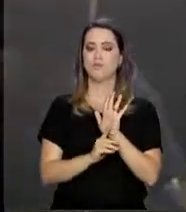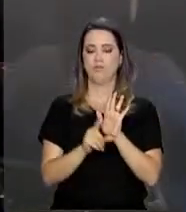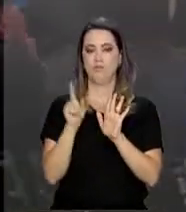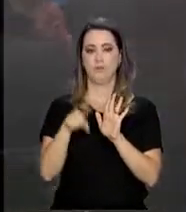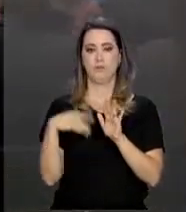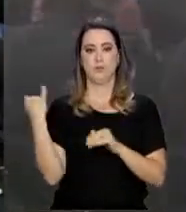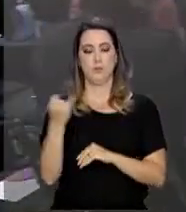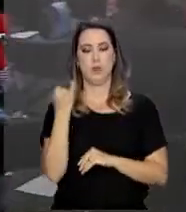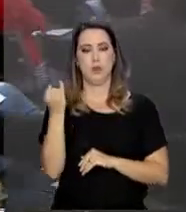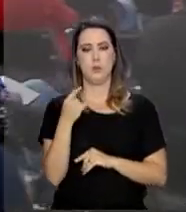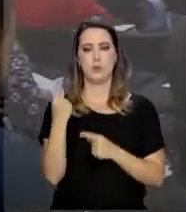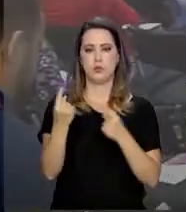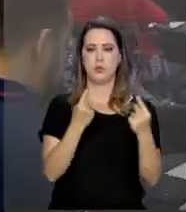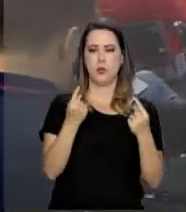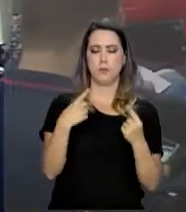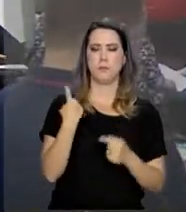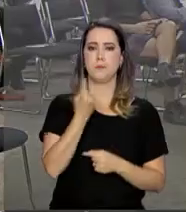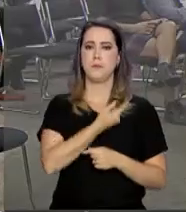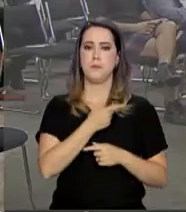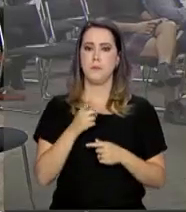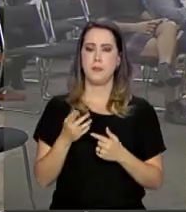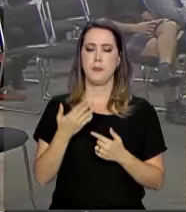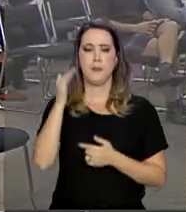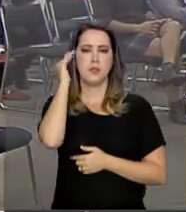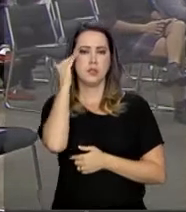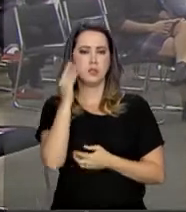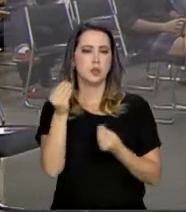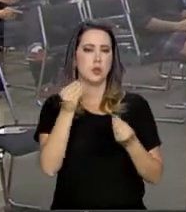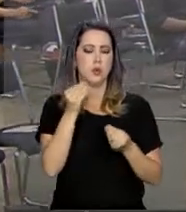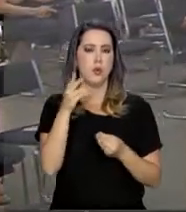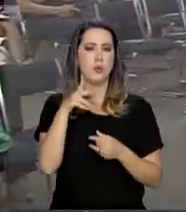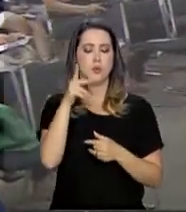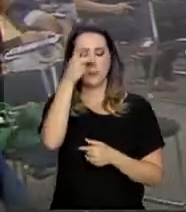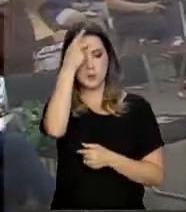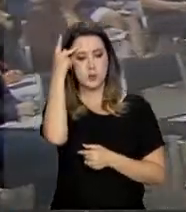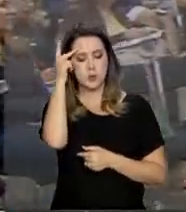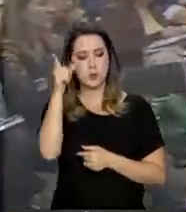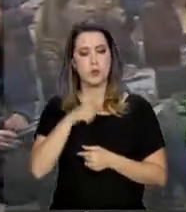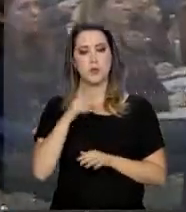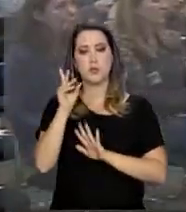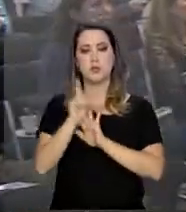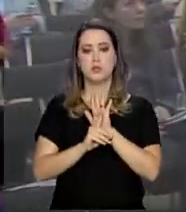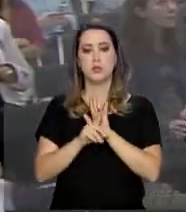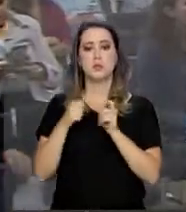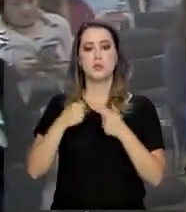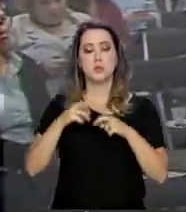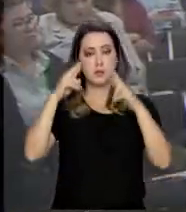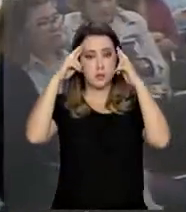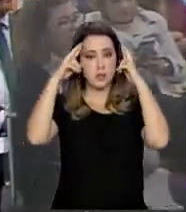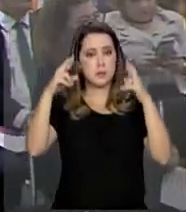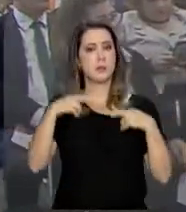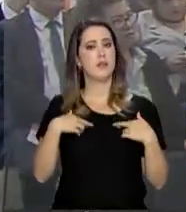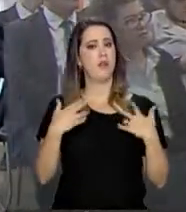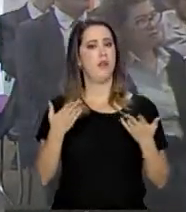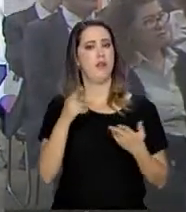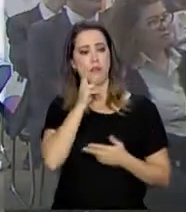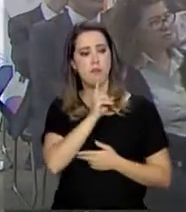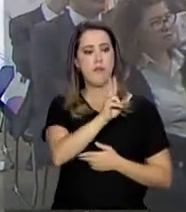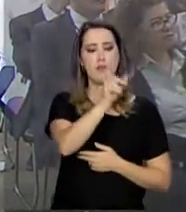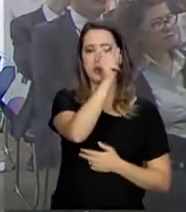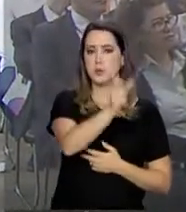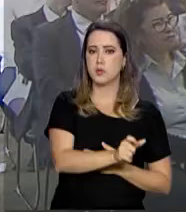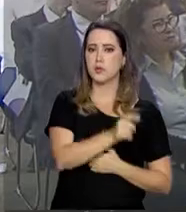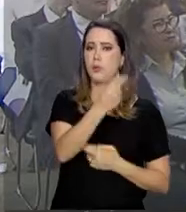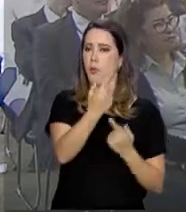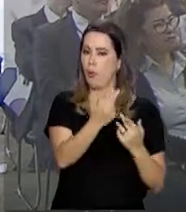importante que cada um de nós se entenda como sujeito de direitos que têm direitos a serem respeitados e olha ao ouro um